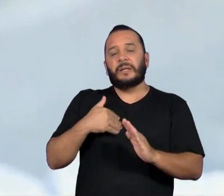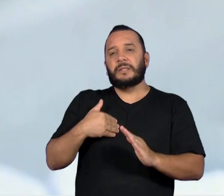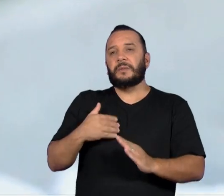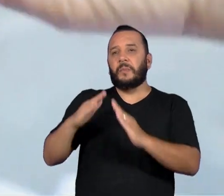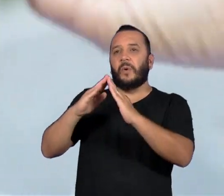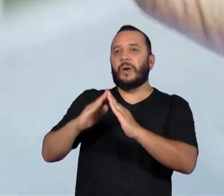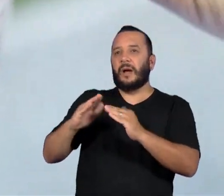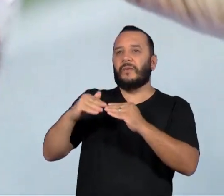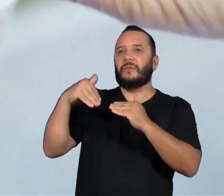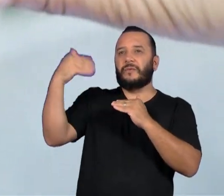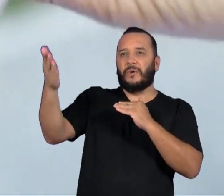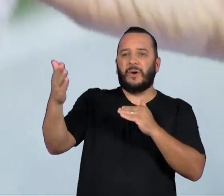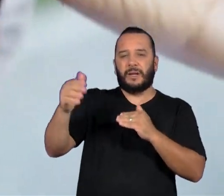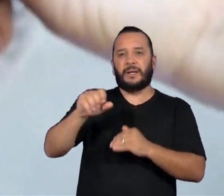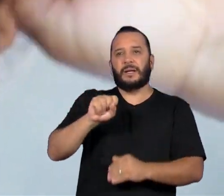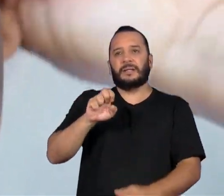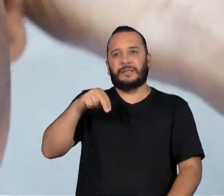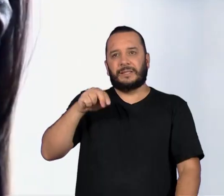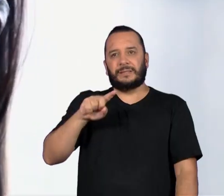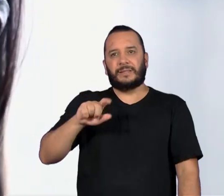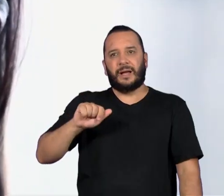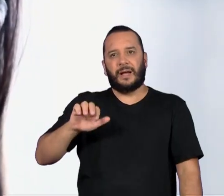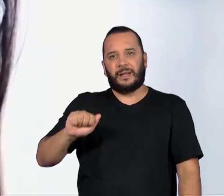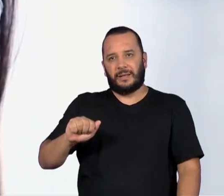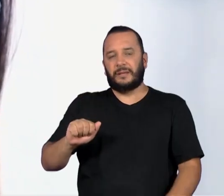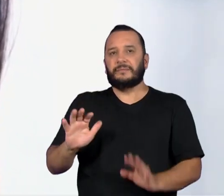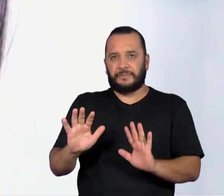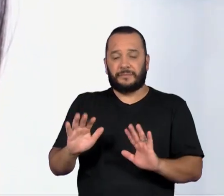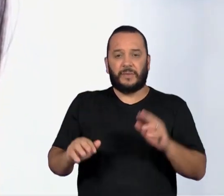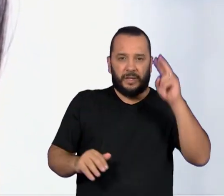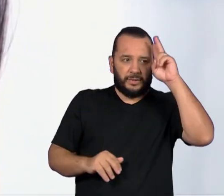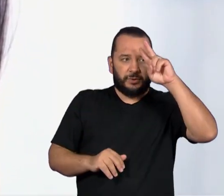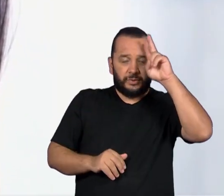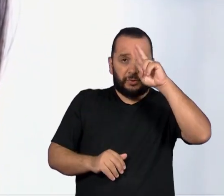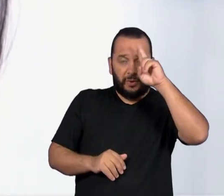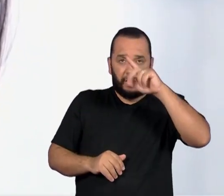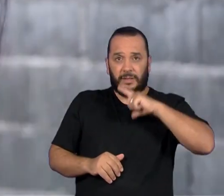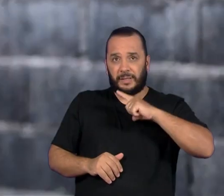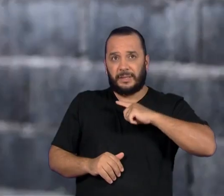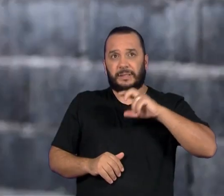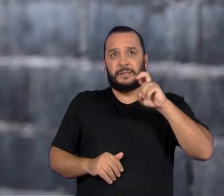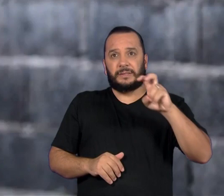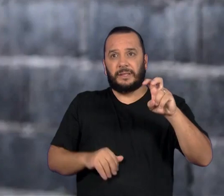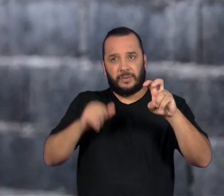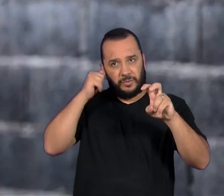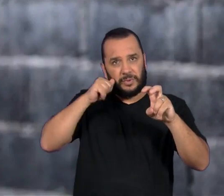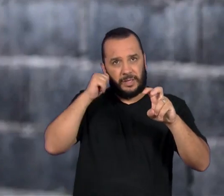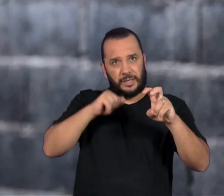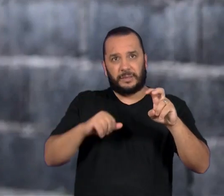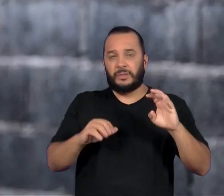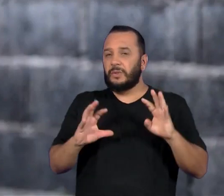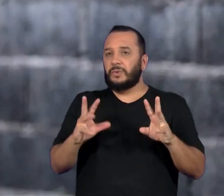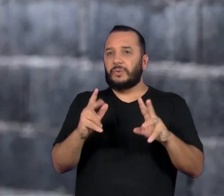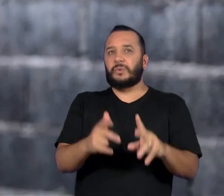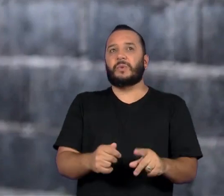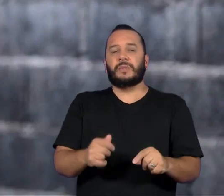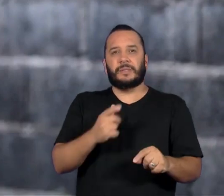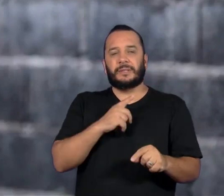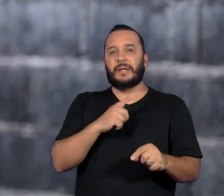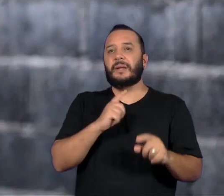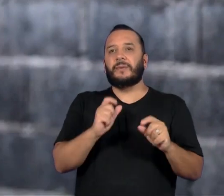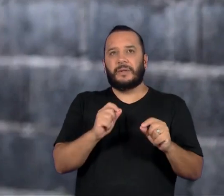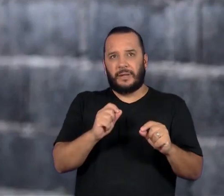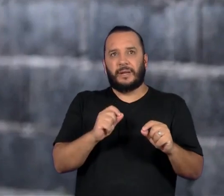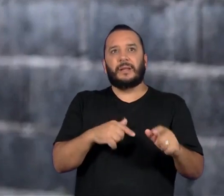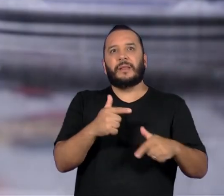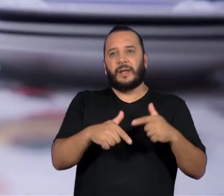negros. O filme é sobre nossas mães. A história do Mucamas engloba 5 mulheres. Todas elas têm algo em comum, que é